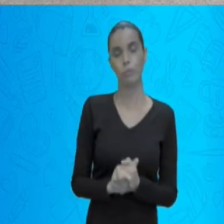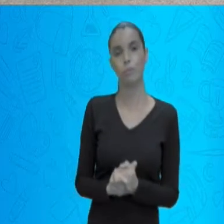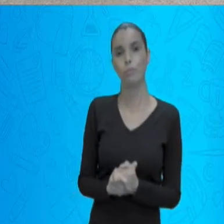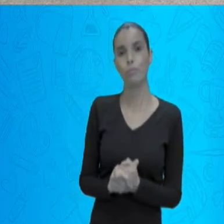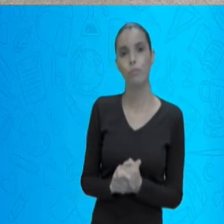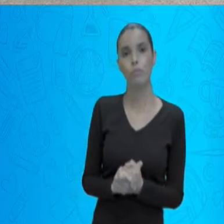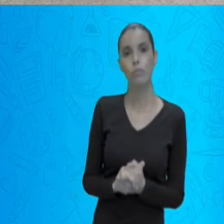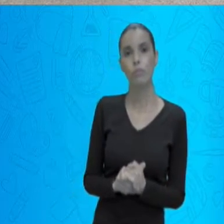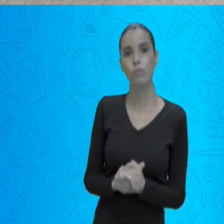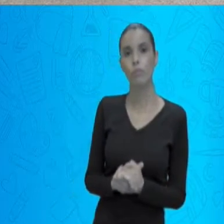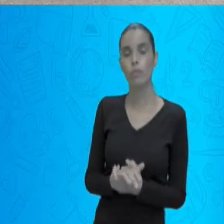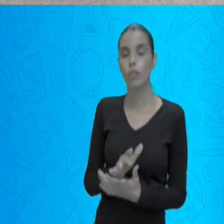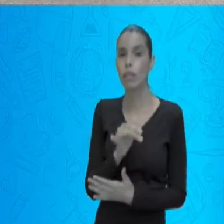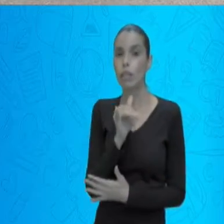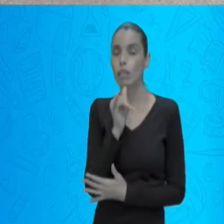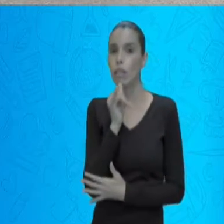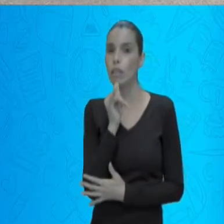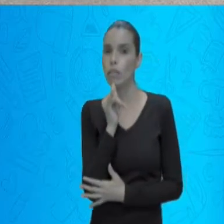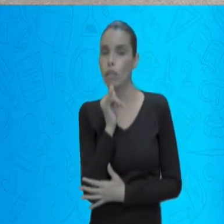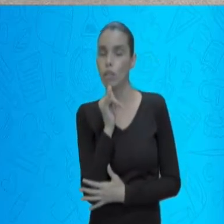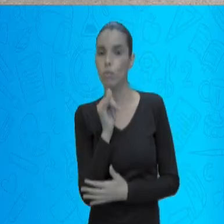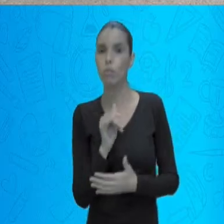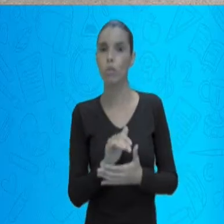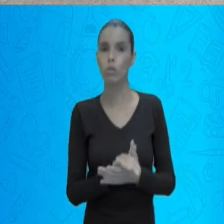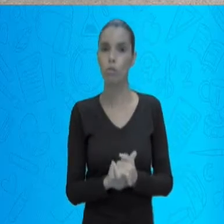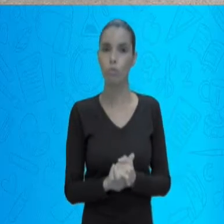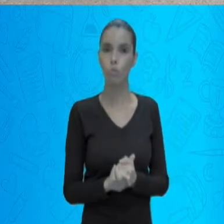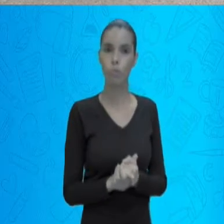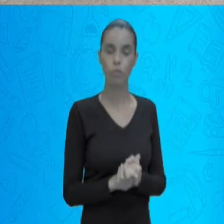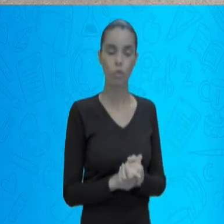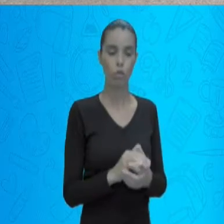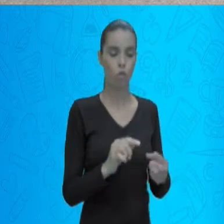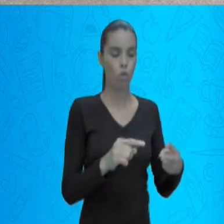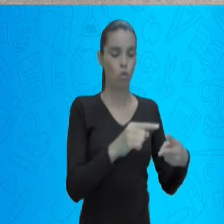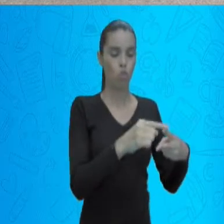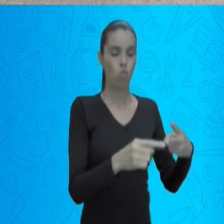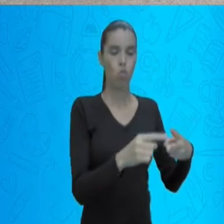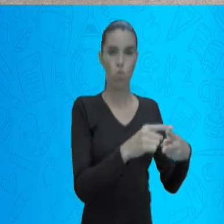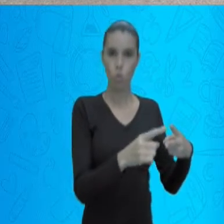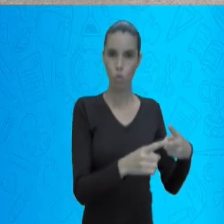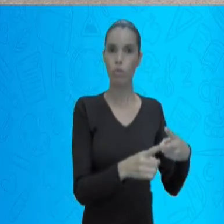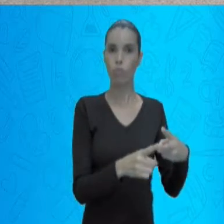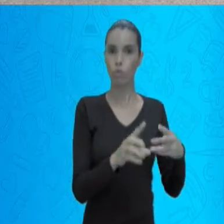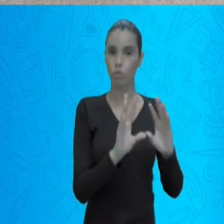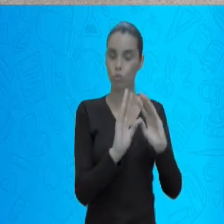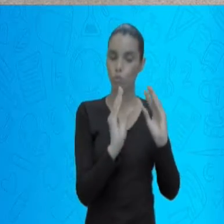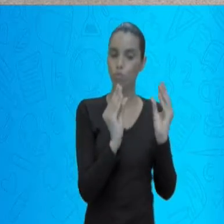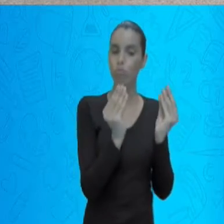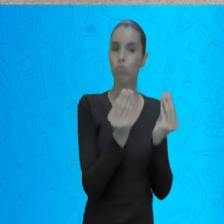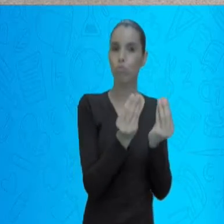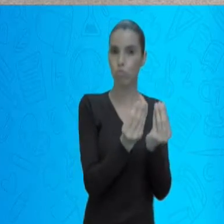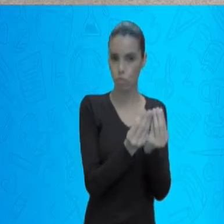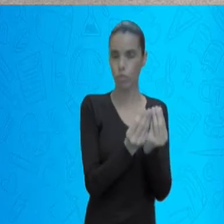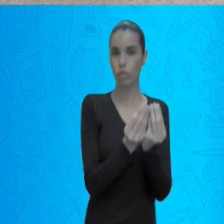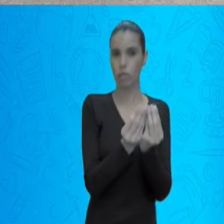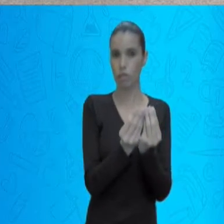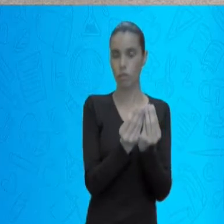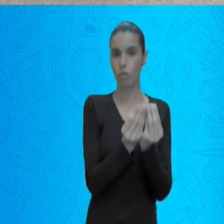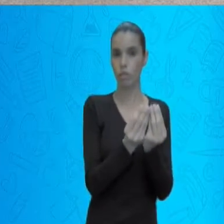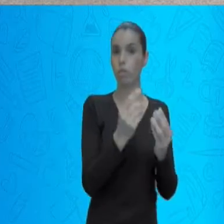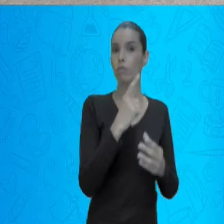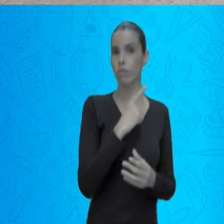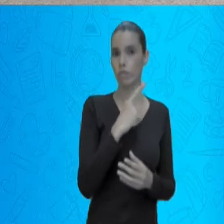Uma solução se caracteriza pela presença de dois componentes. Sempre que falarmos